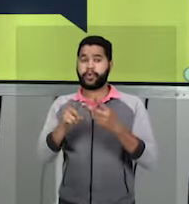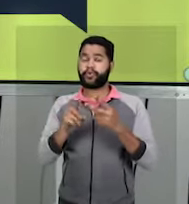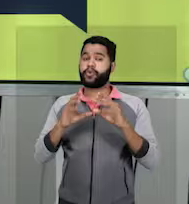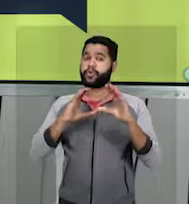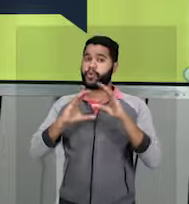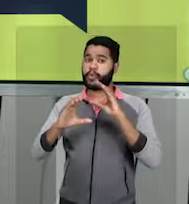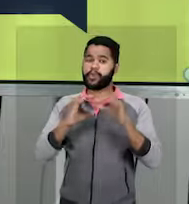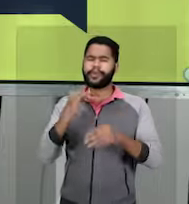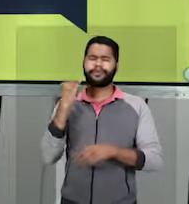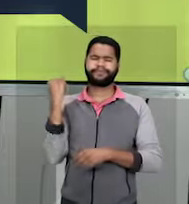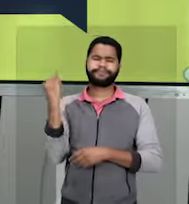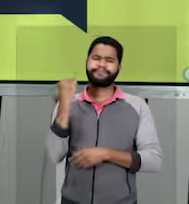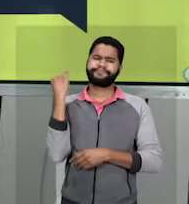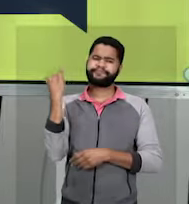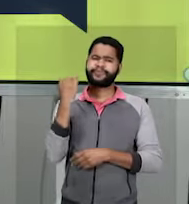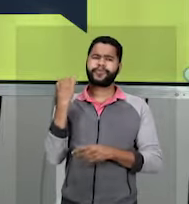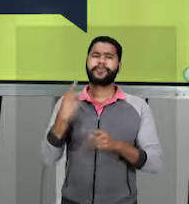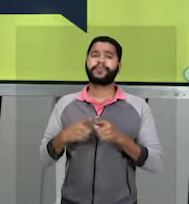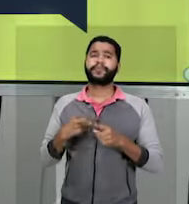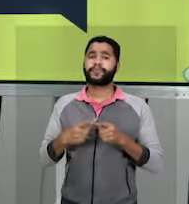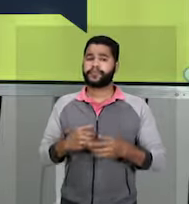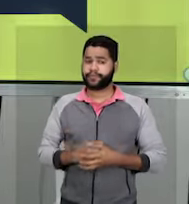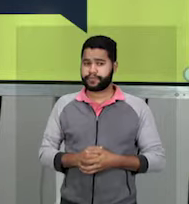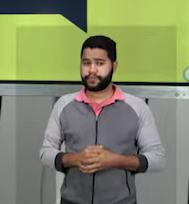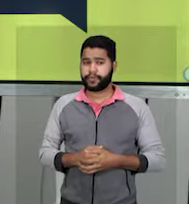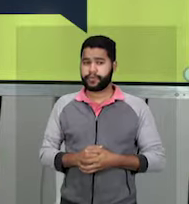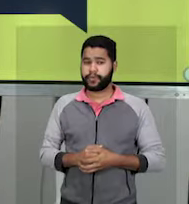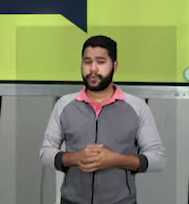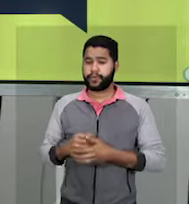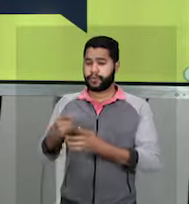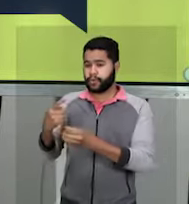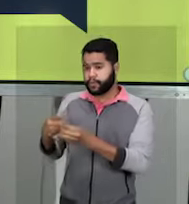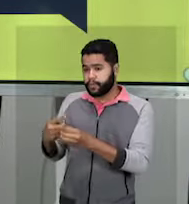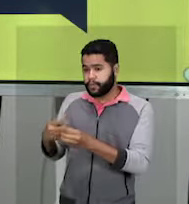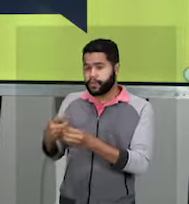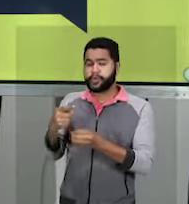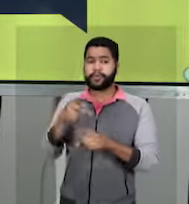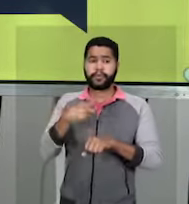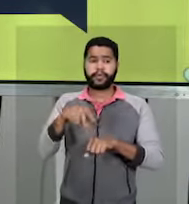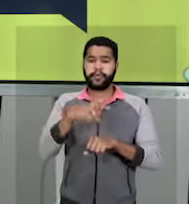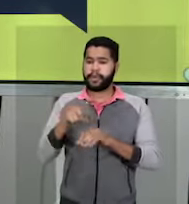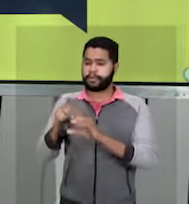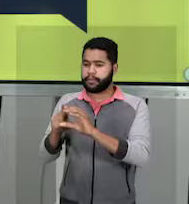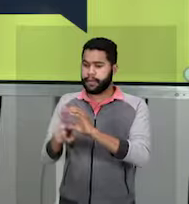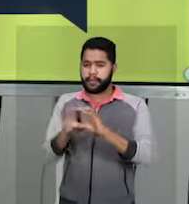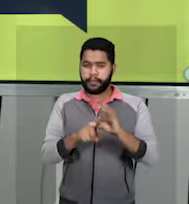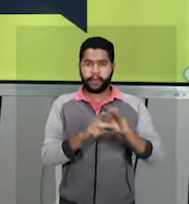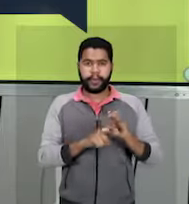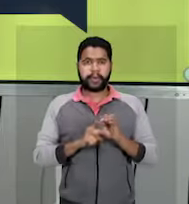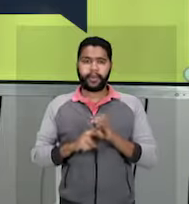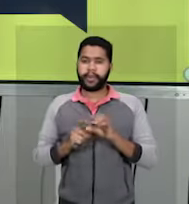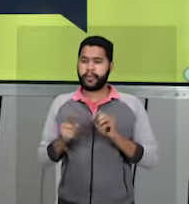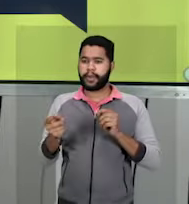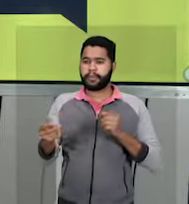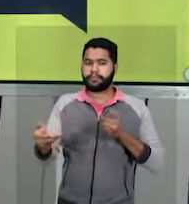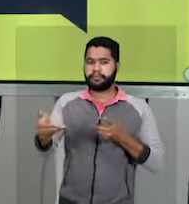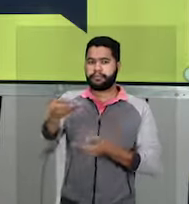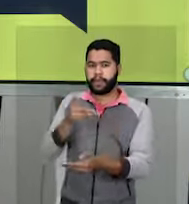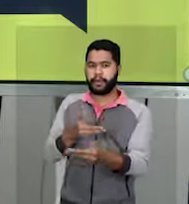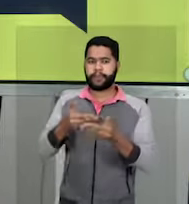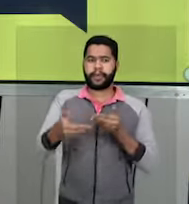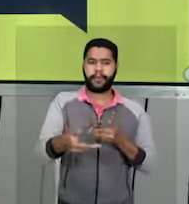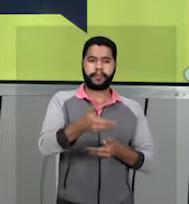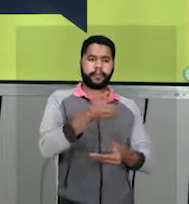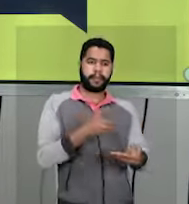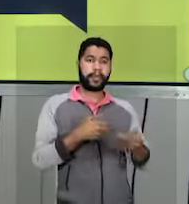são muito importantes porque um município um país depende da mercadoria do outro e por